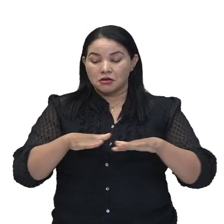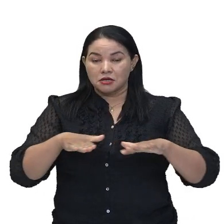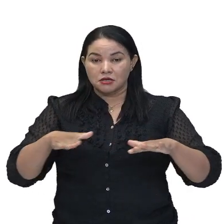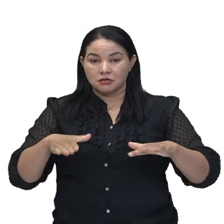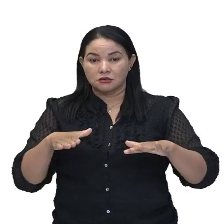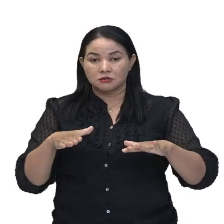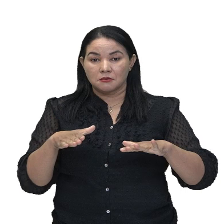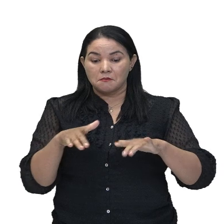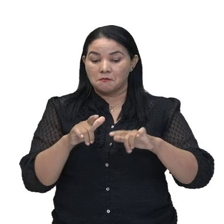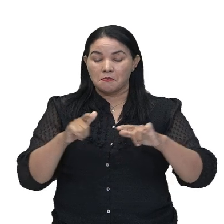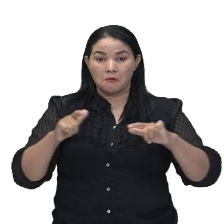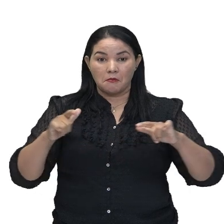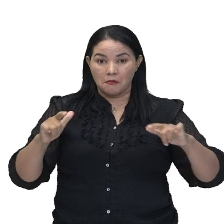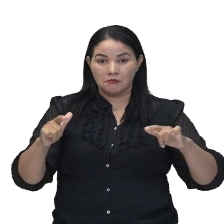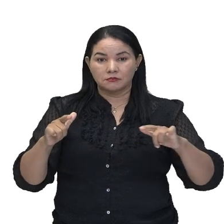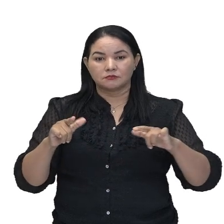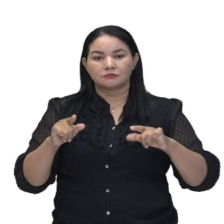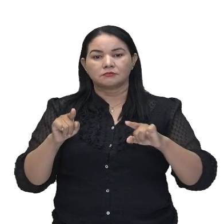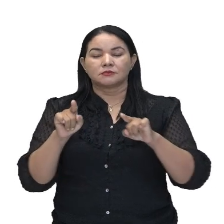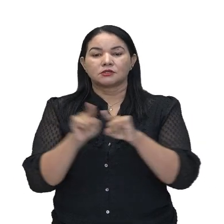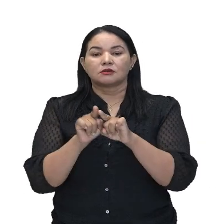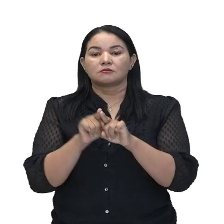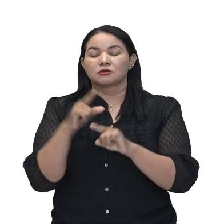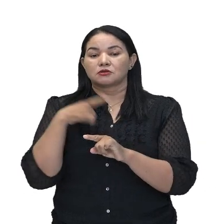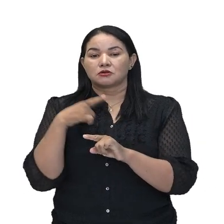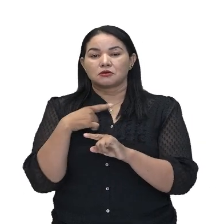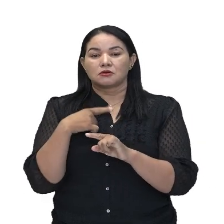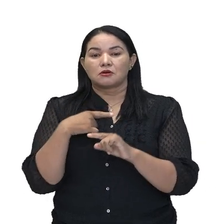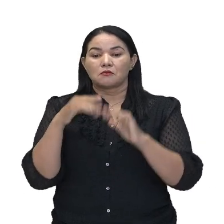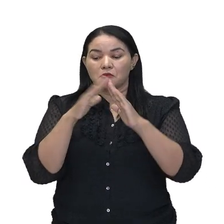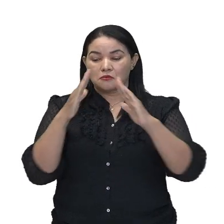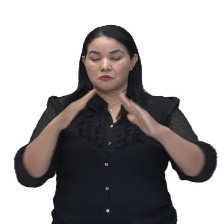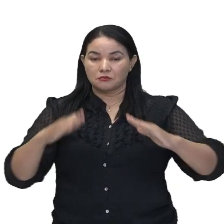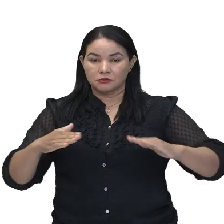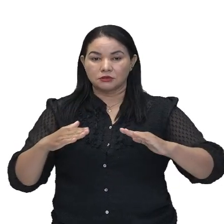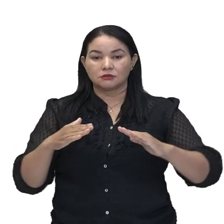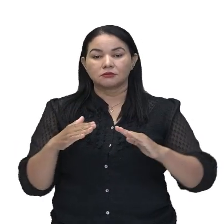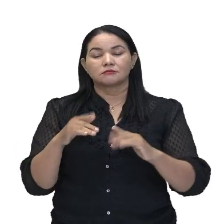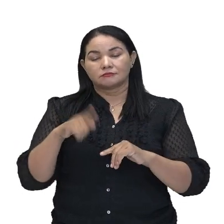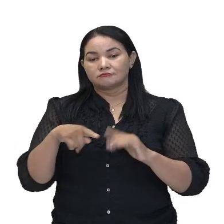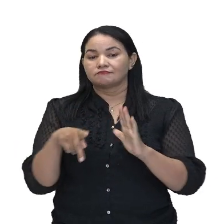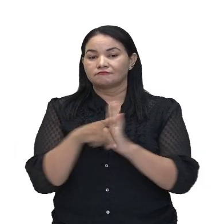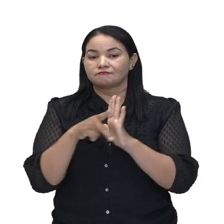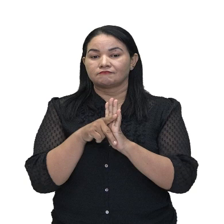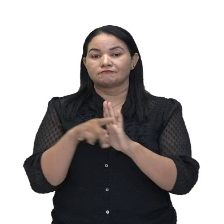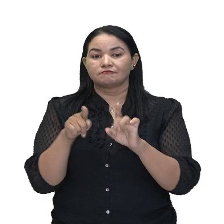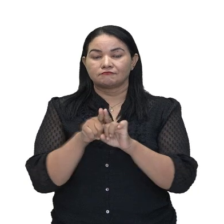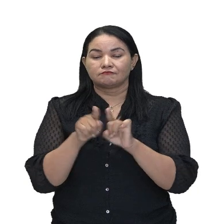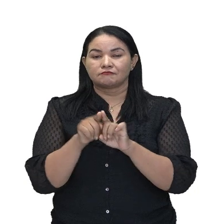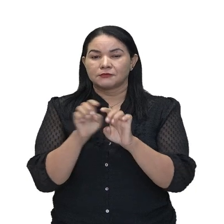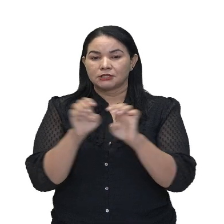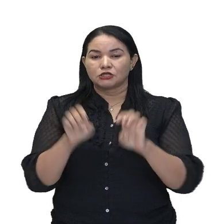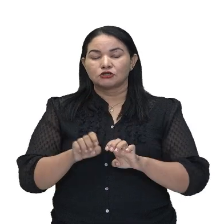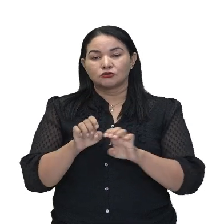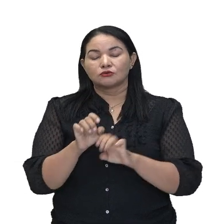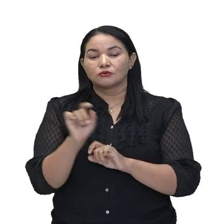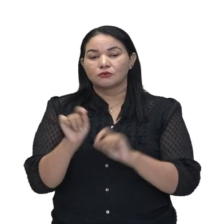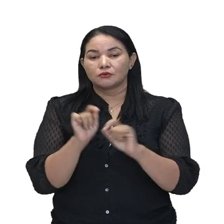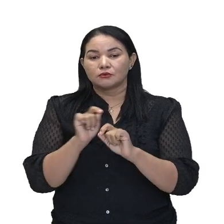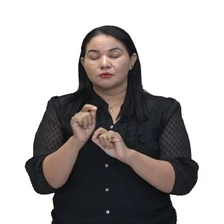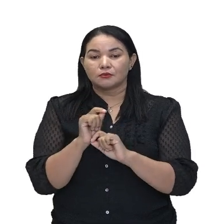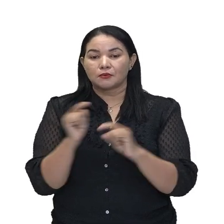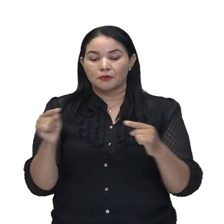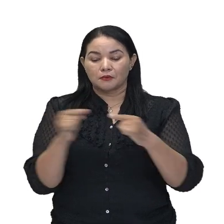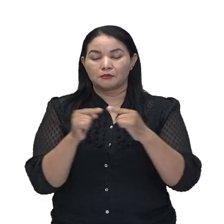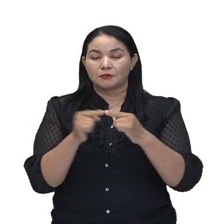o da Alemanha. Aí realmente é uma pirâmide etária, né? Então, essa estrutura etária aí, considerando